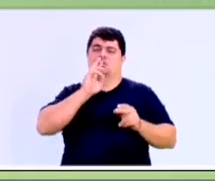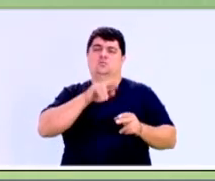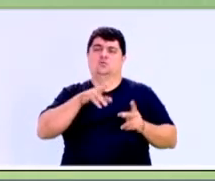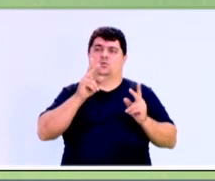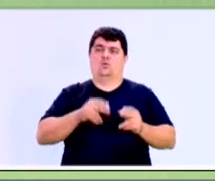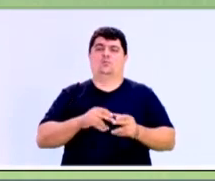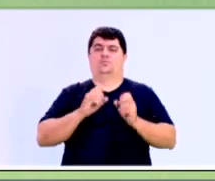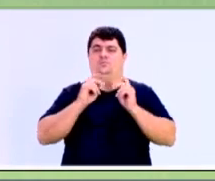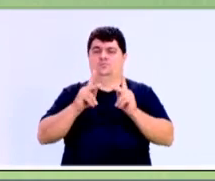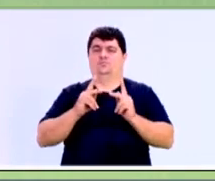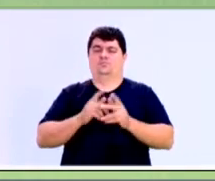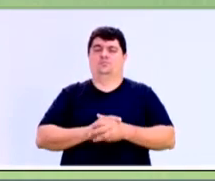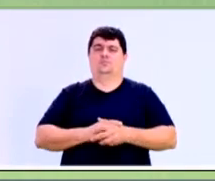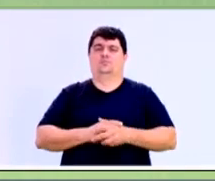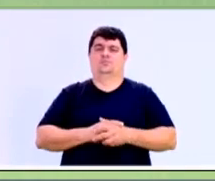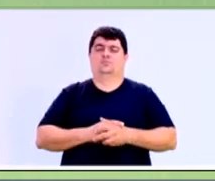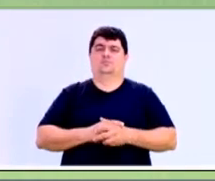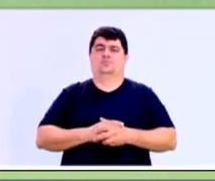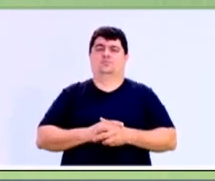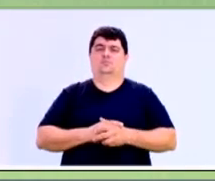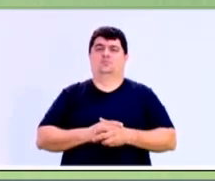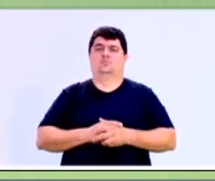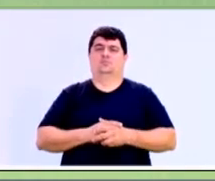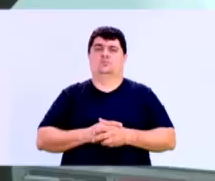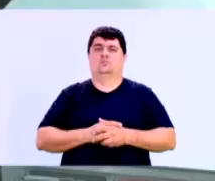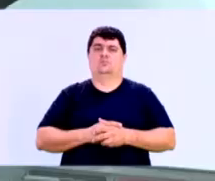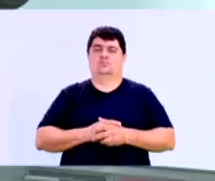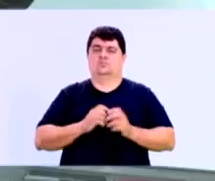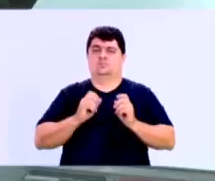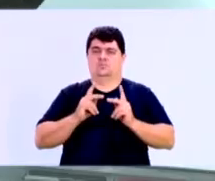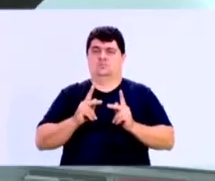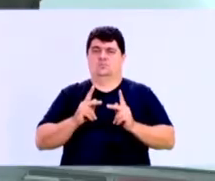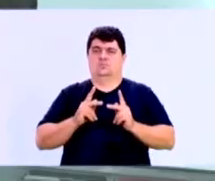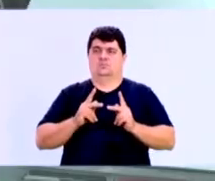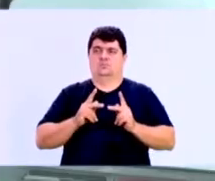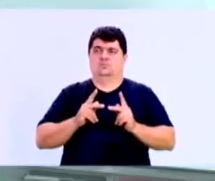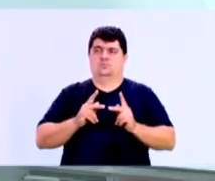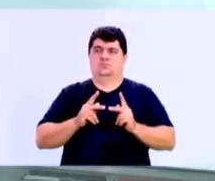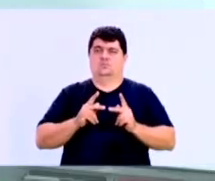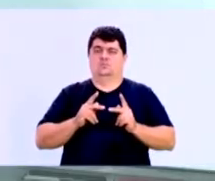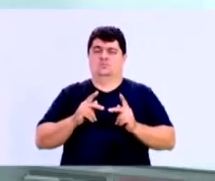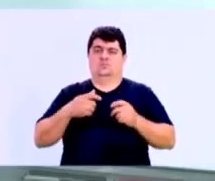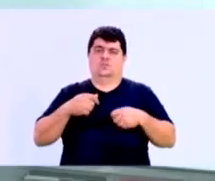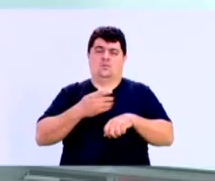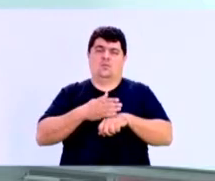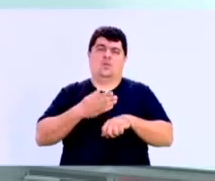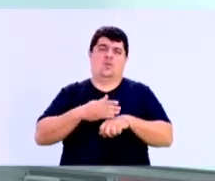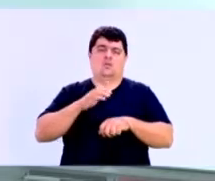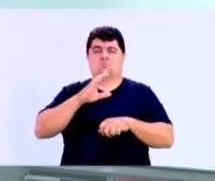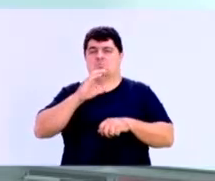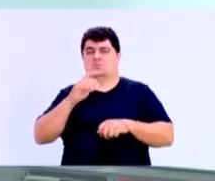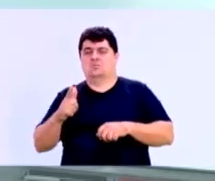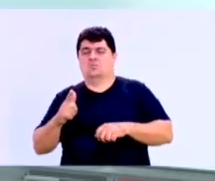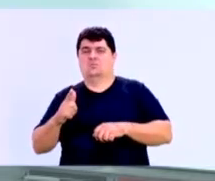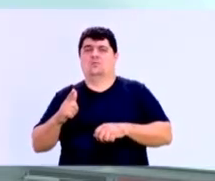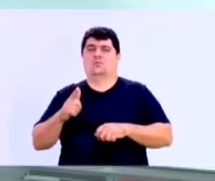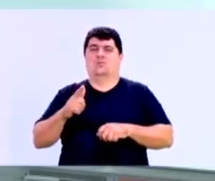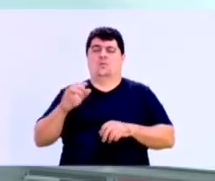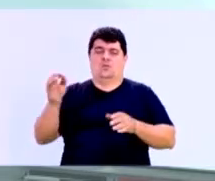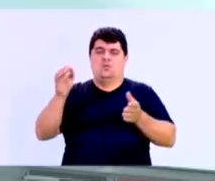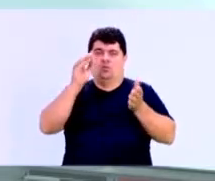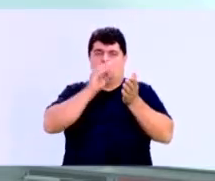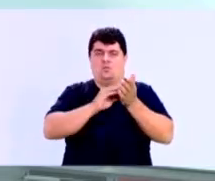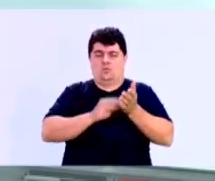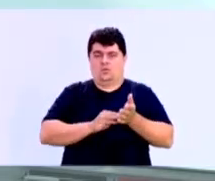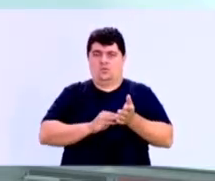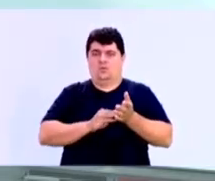resultado, ok? A gente vai chegar no mesmo resultado, beleza? Então essa necessidade de capital de giro, professor, onde é que eu uso isso? Inclui isso lá com